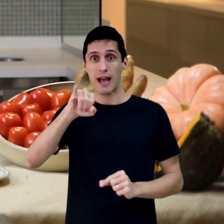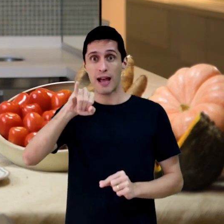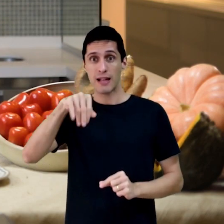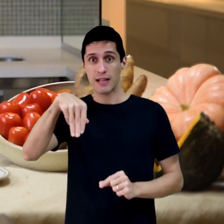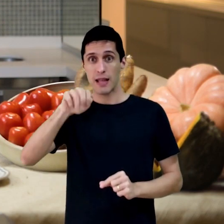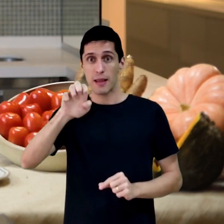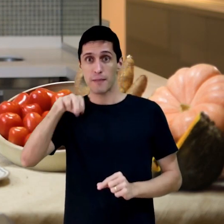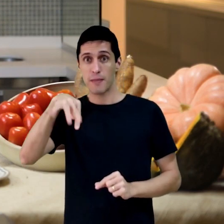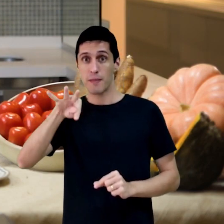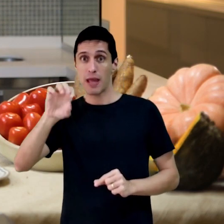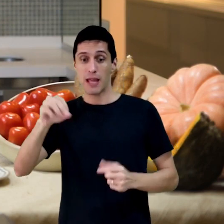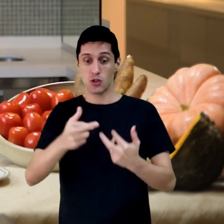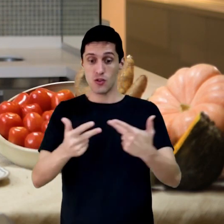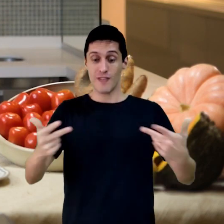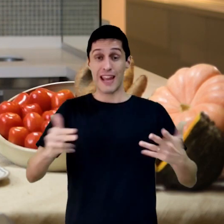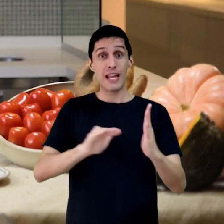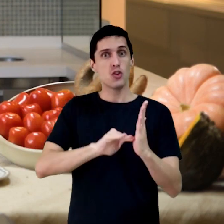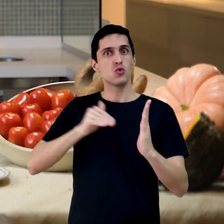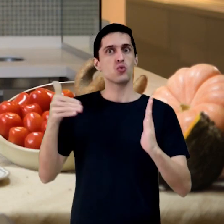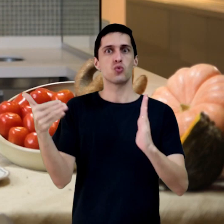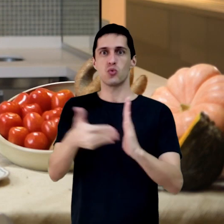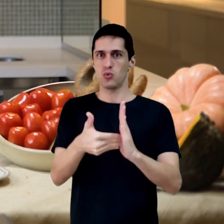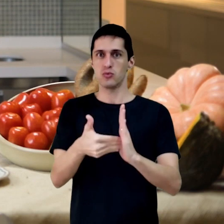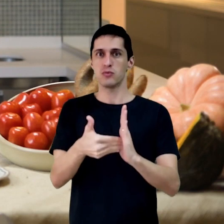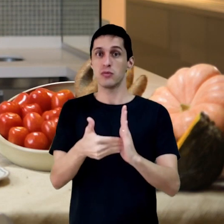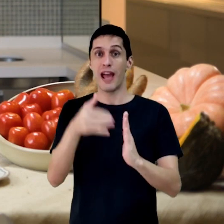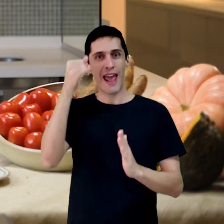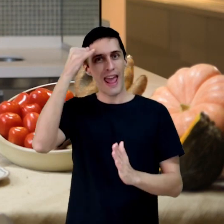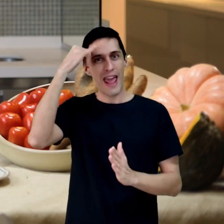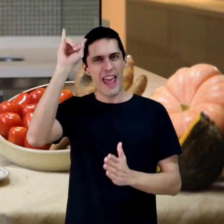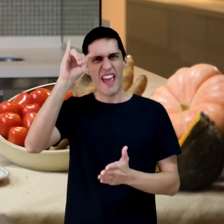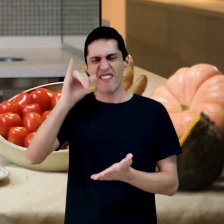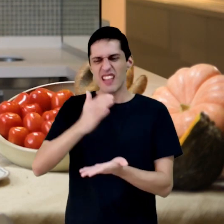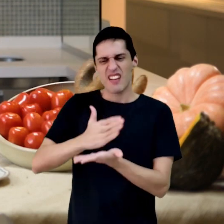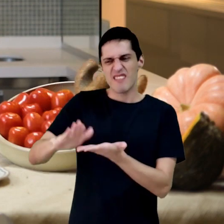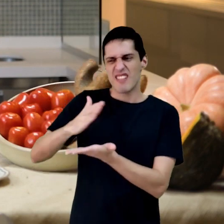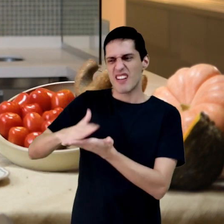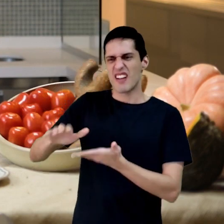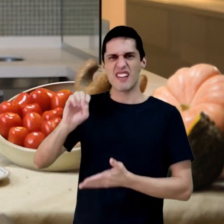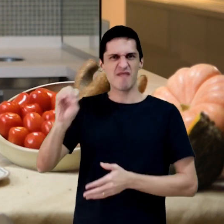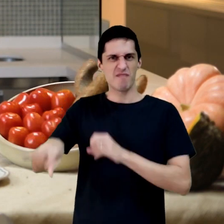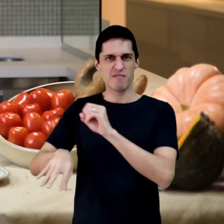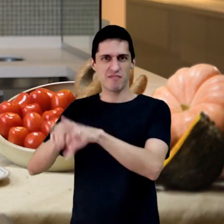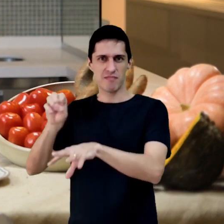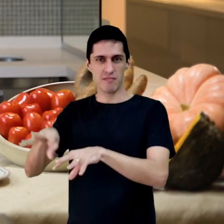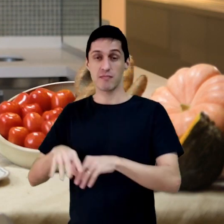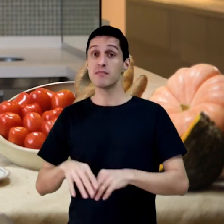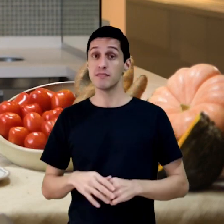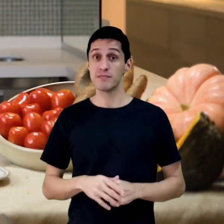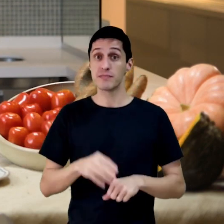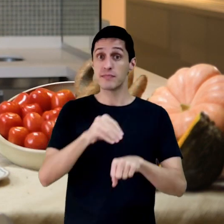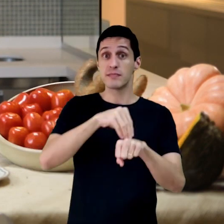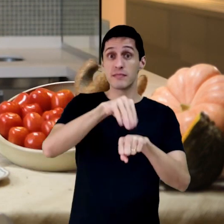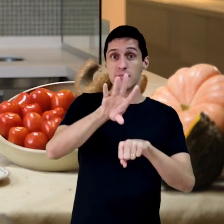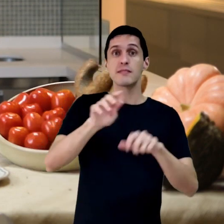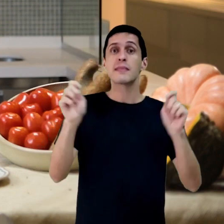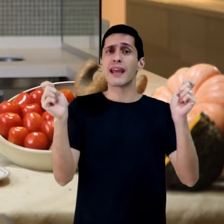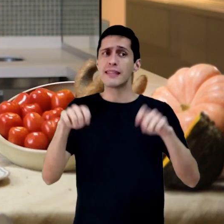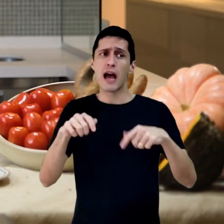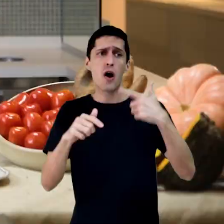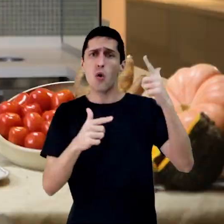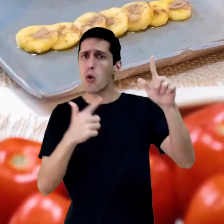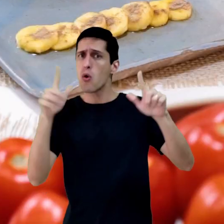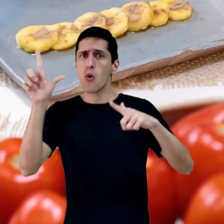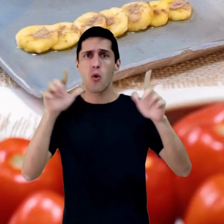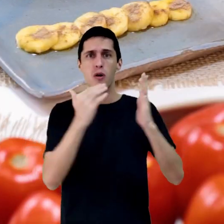totalidade, aproveitamento integral dos alimentos, evitando desperdício. E uma dica para vocês, isso pode ser replicado em outras